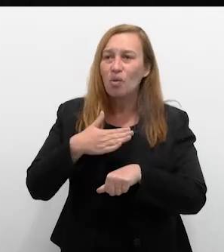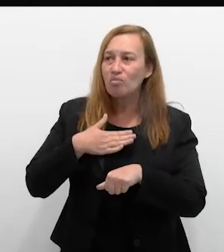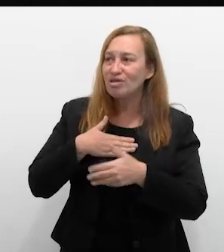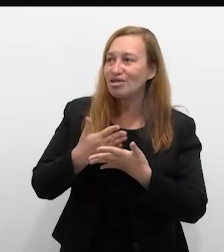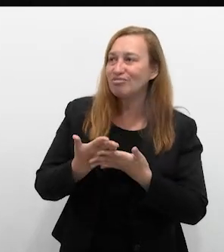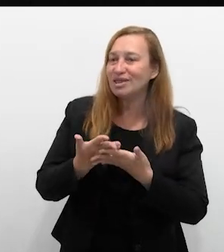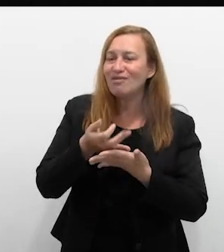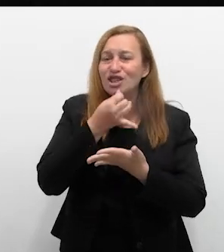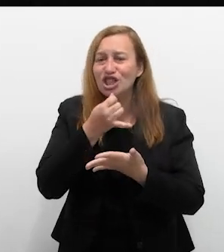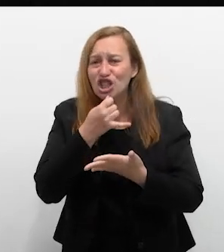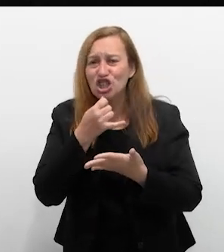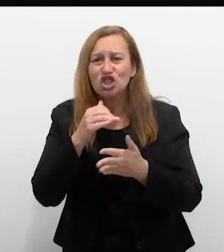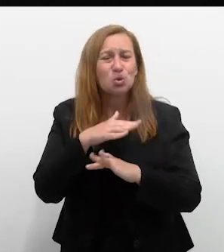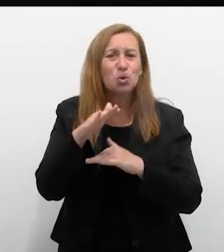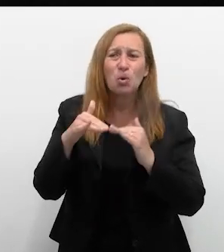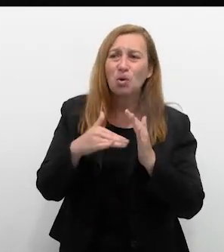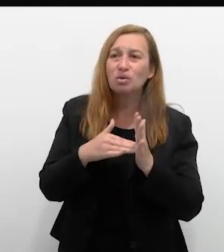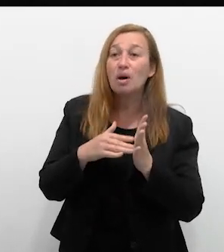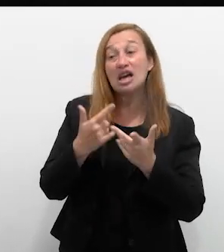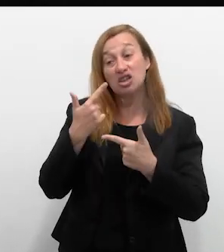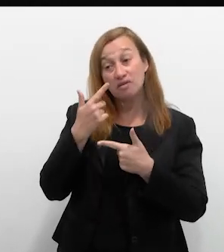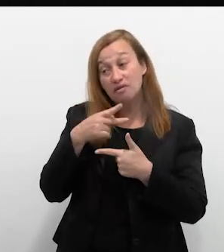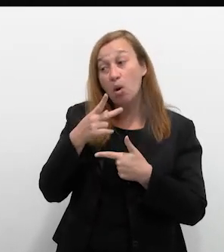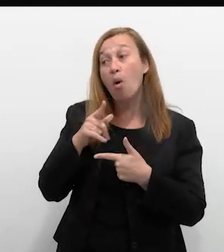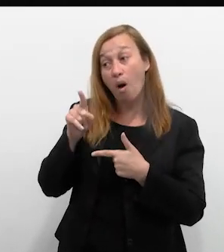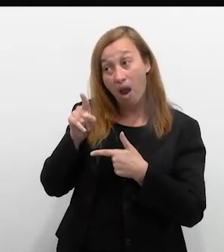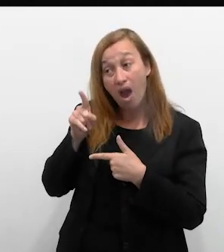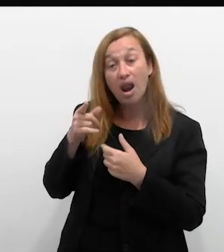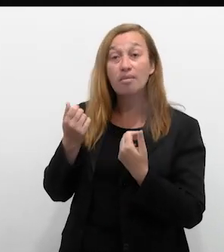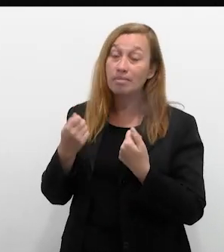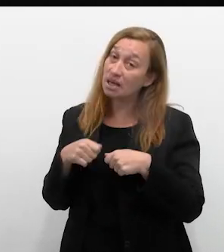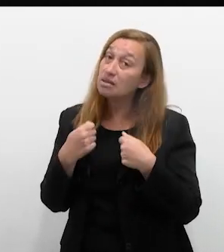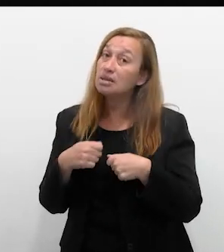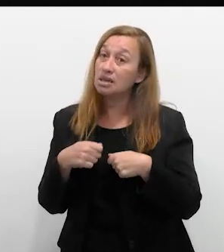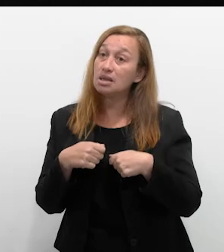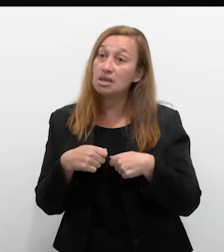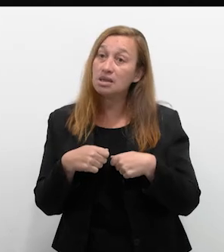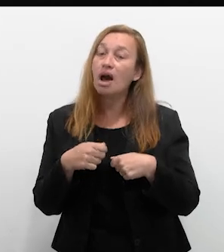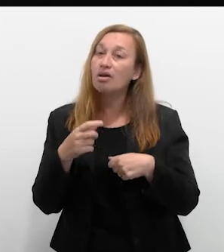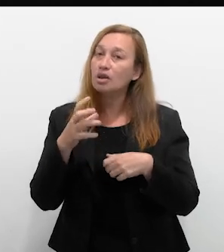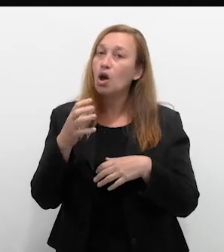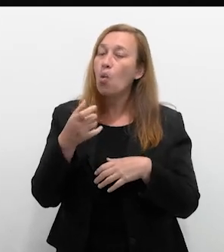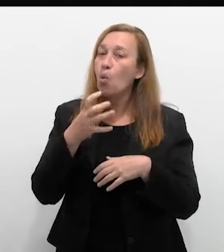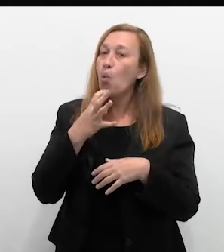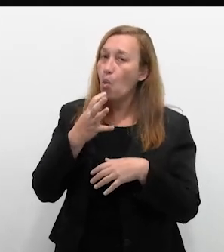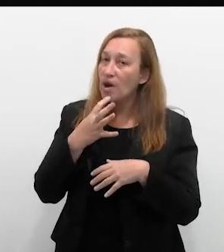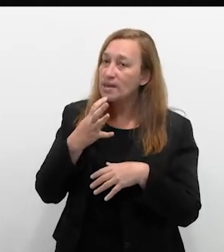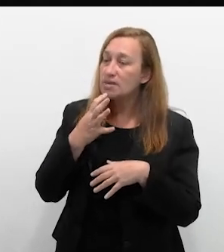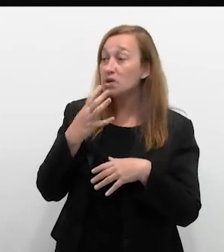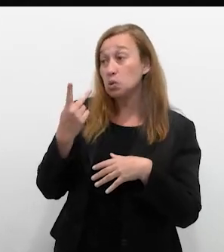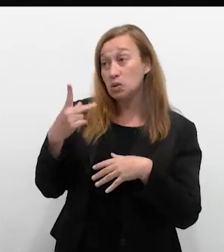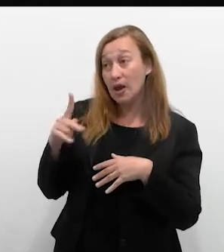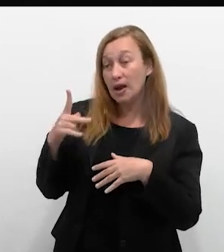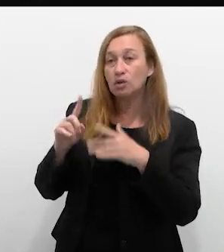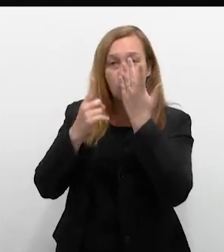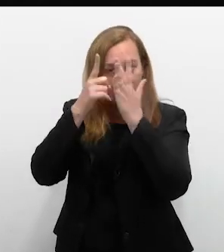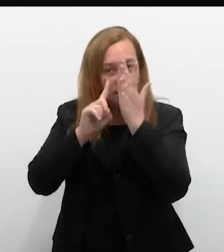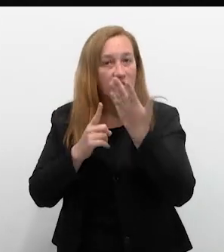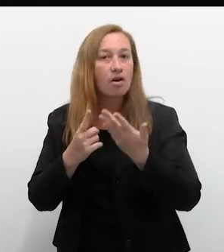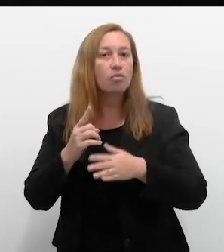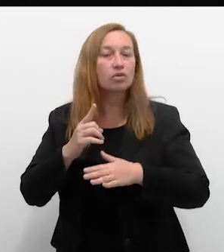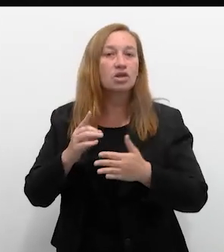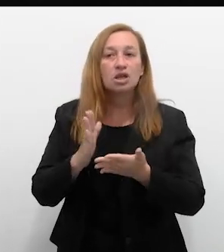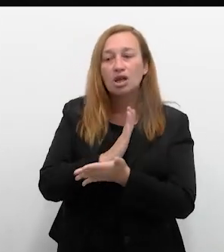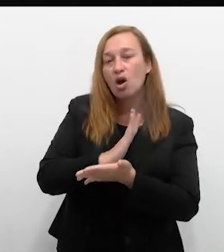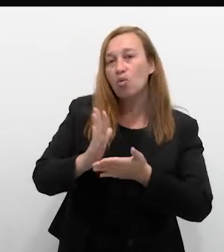muito consternado com a situação, e a gente falou, olha, ela precisa ter esse reconhecimento do Carnaval,